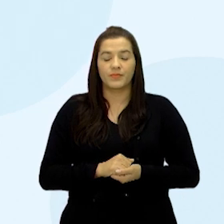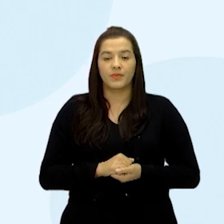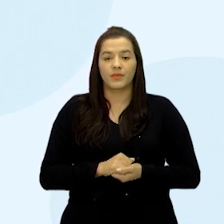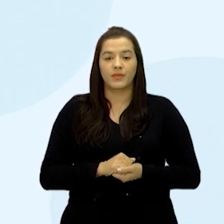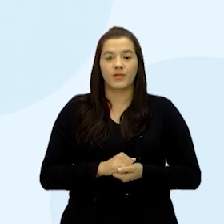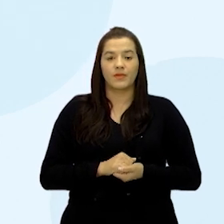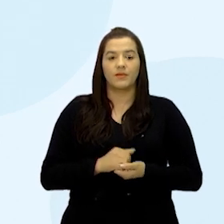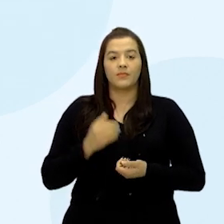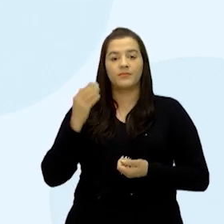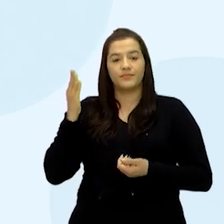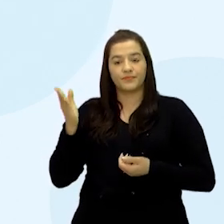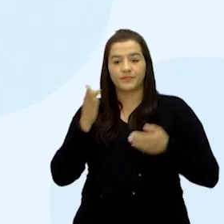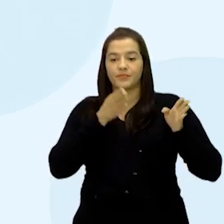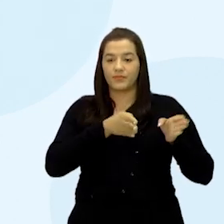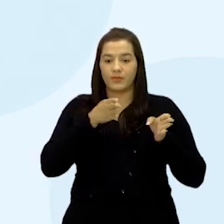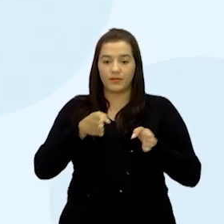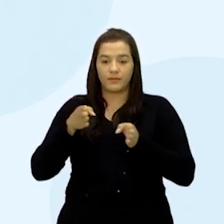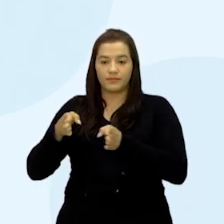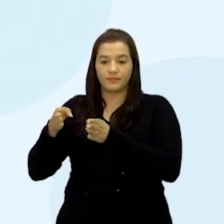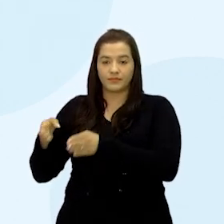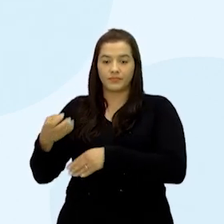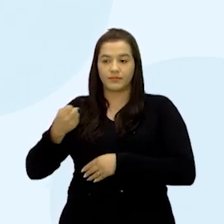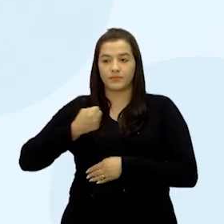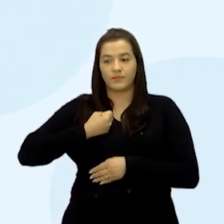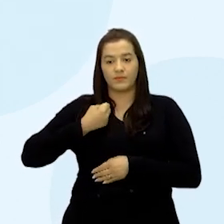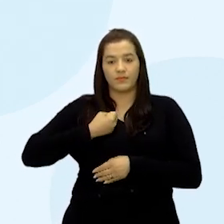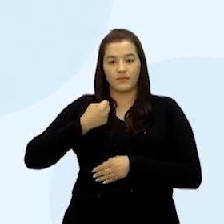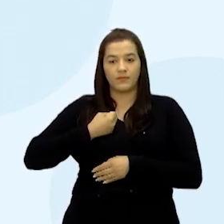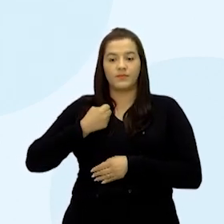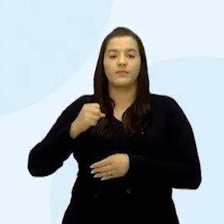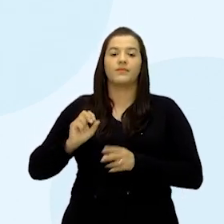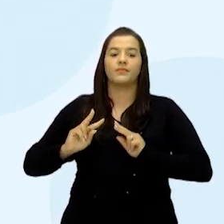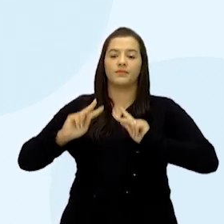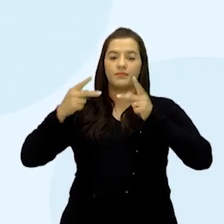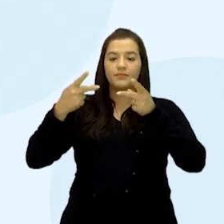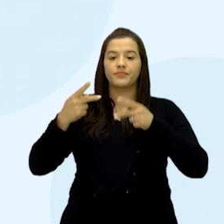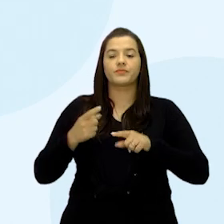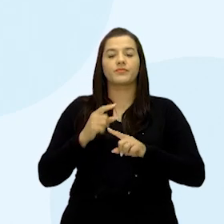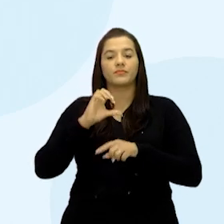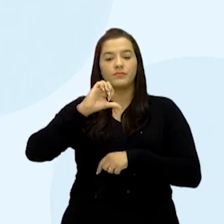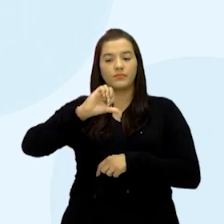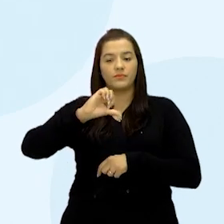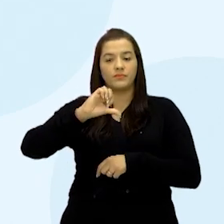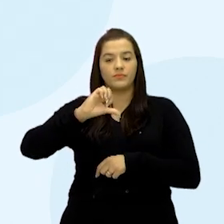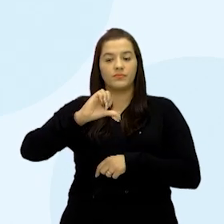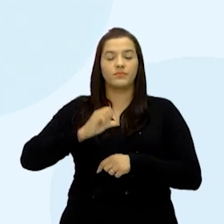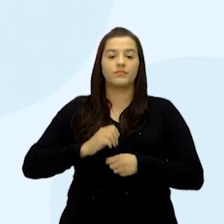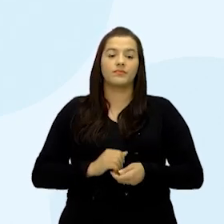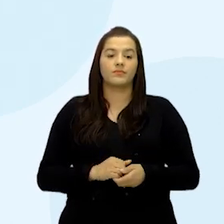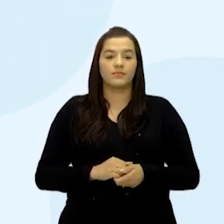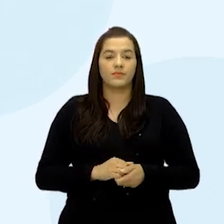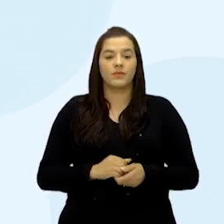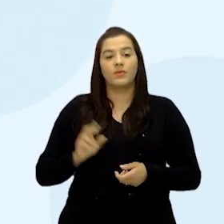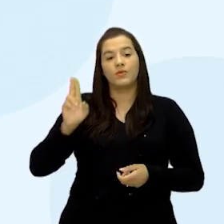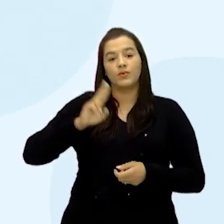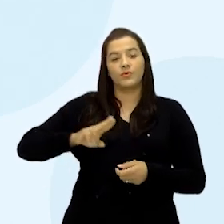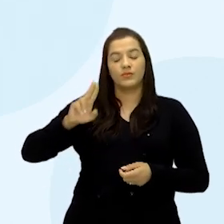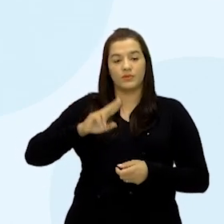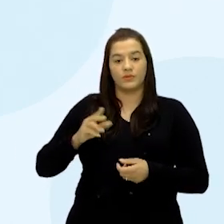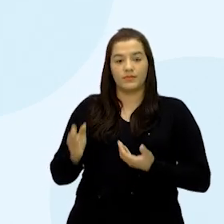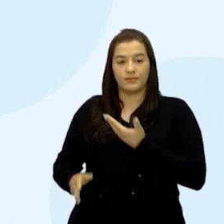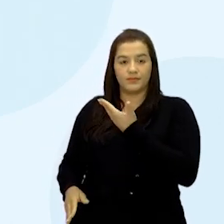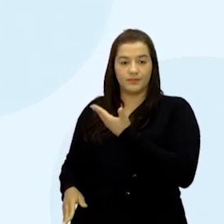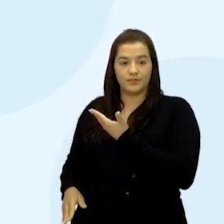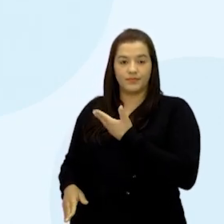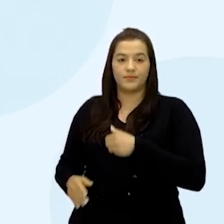forma esta sequência, né? Da sequência dos múltiplos de 9, sem ser o 0, né? O primeiro, usando aí o fluxograma, tá